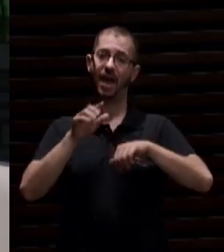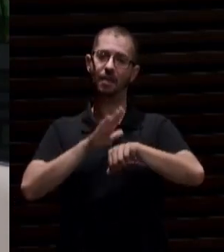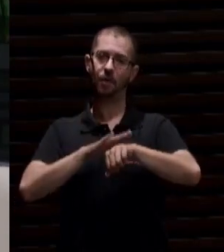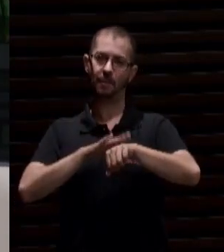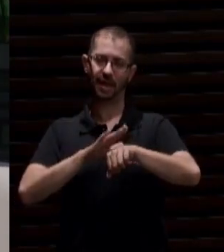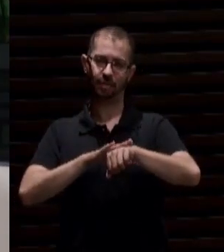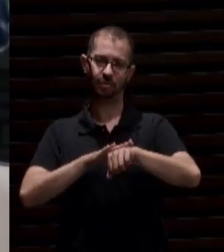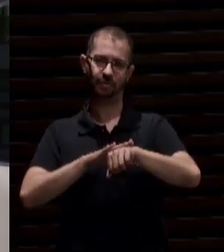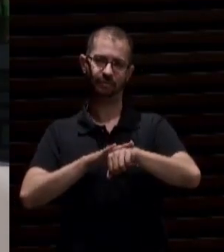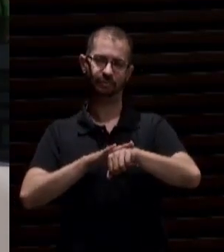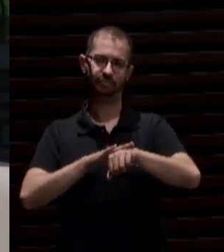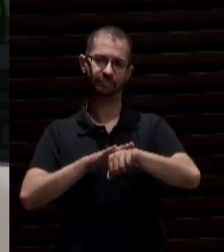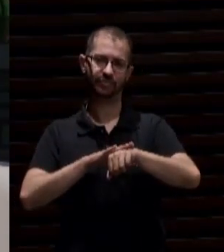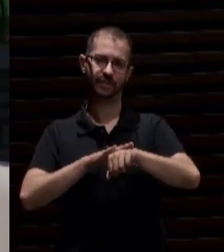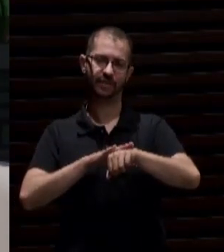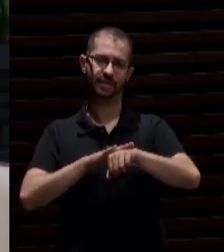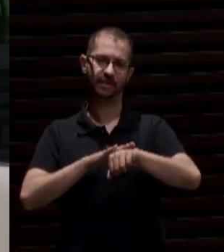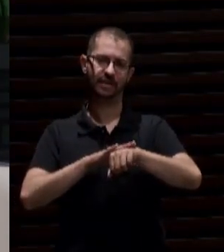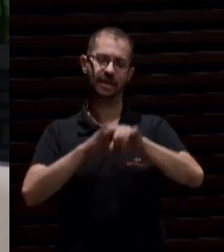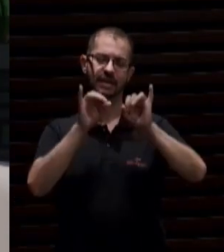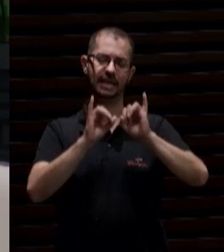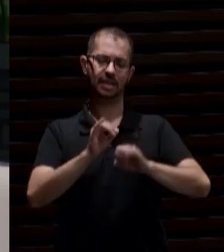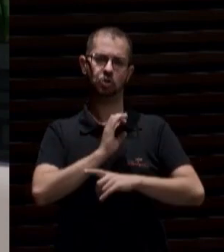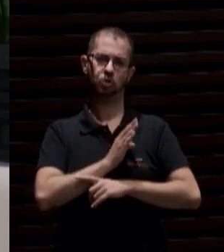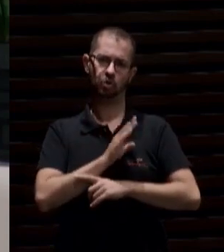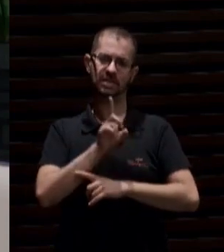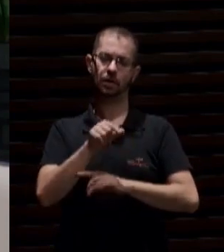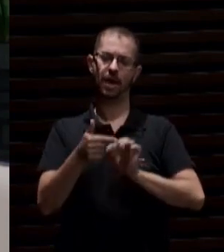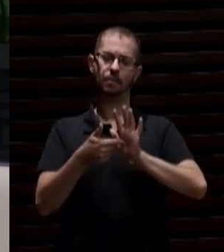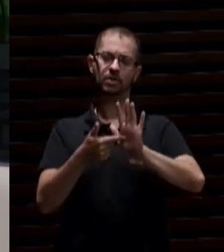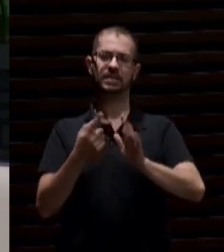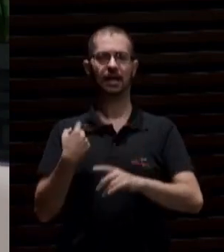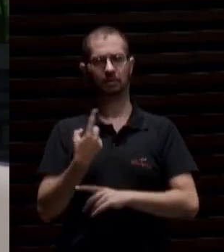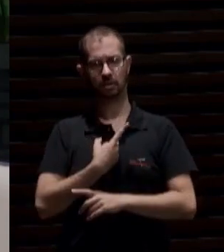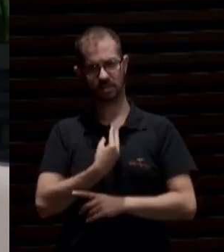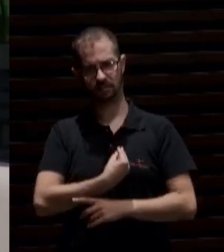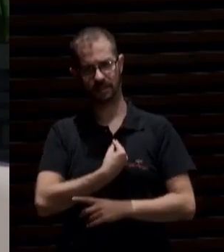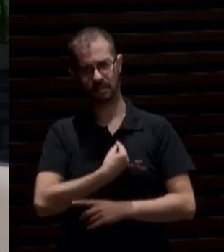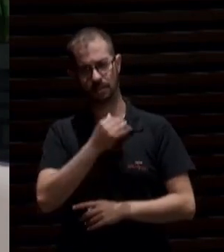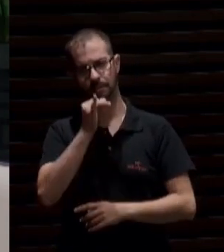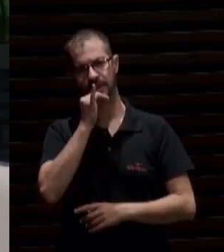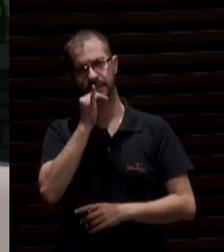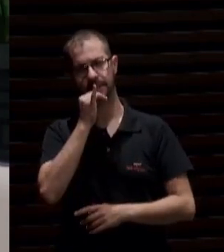do coração eles são evidenciados em nossa vida. Por exemplo,